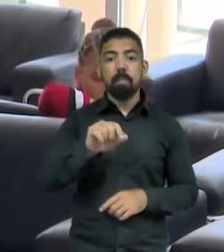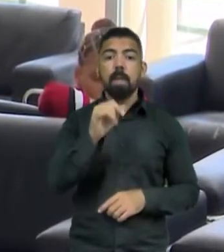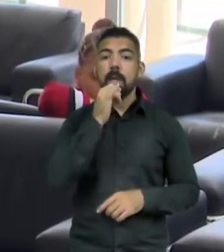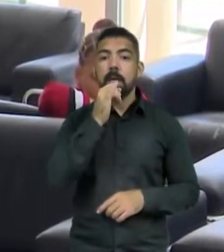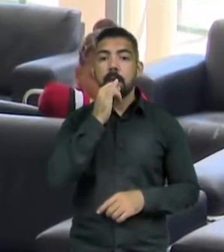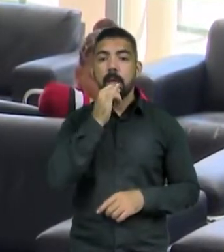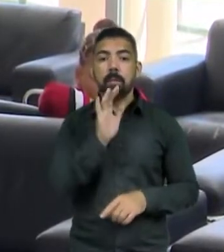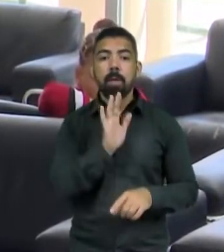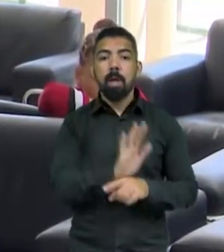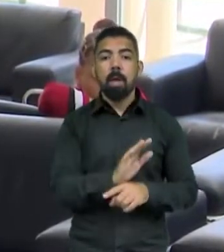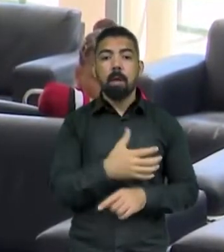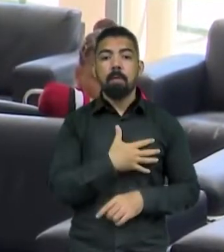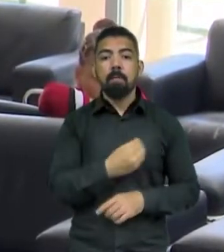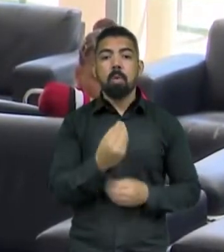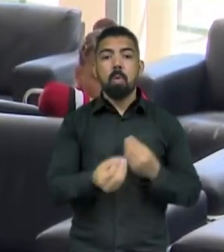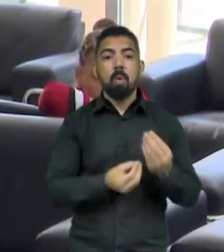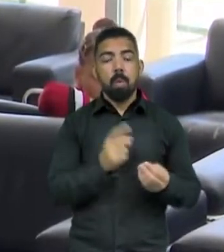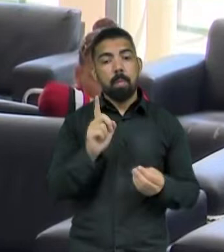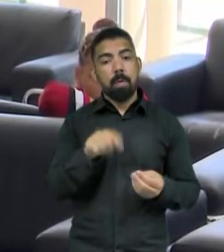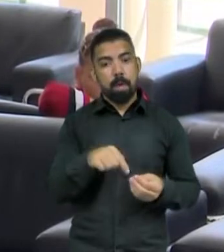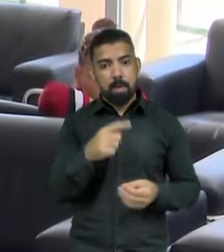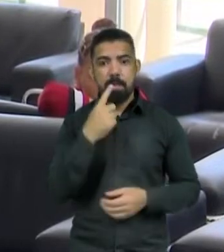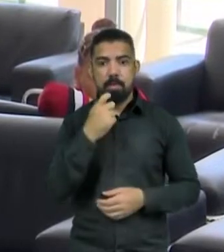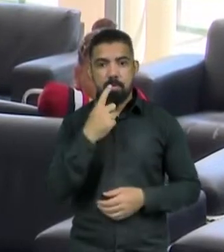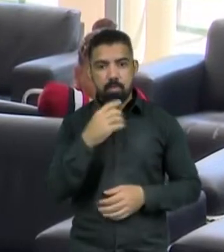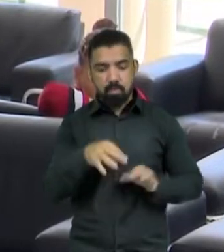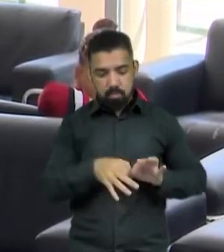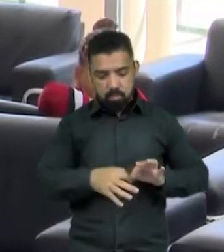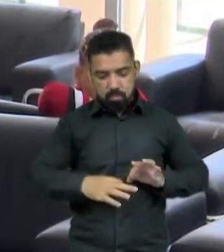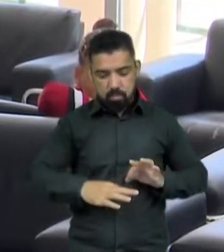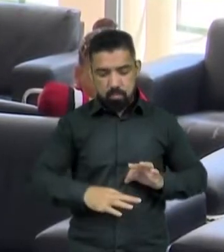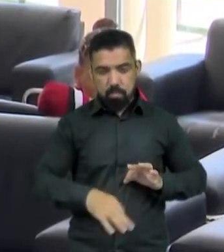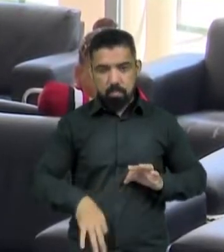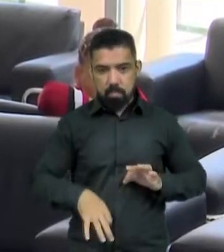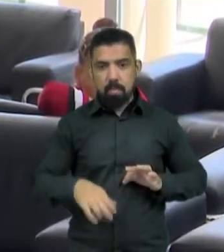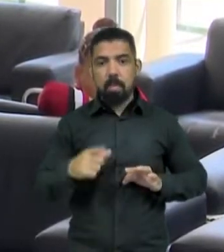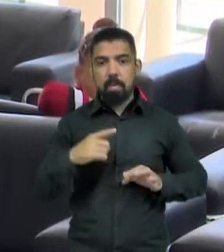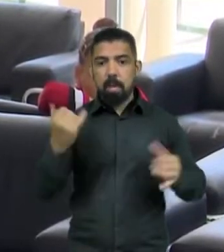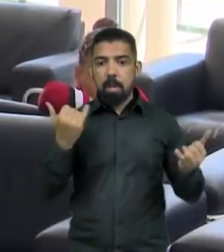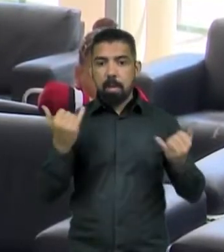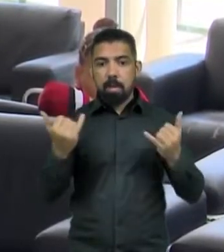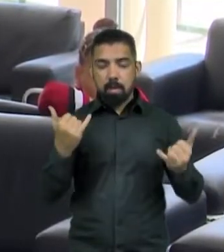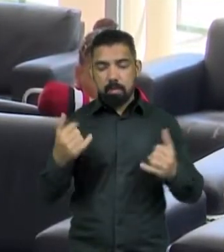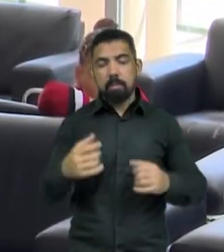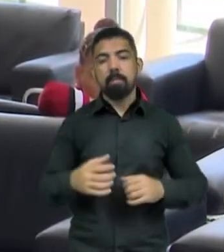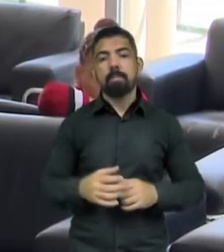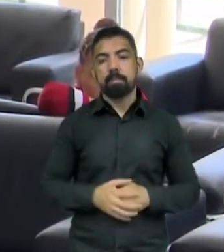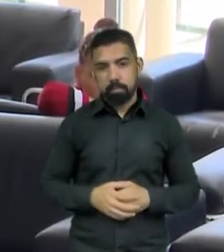pelo cordão umbilical. Então, o fígado dele ainda está em formação, ele não consegue